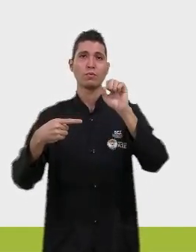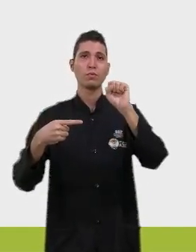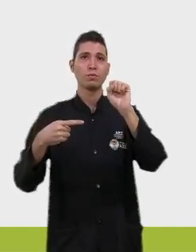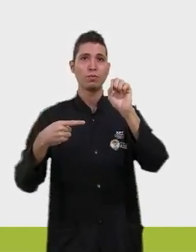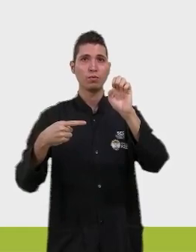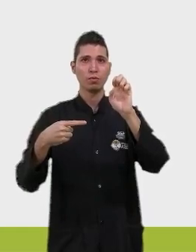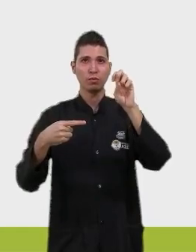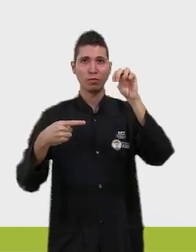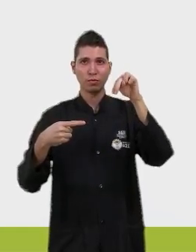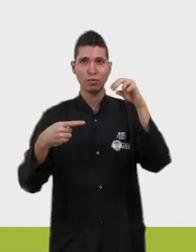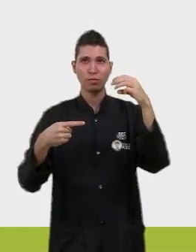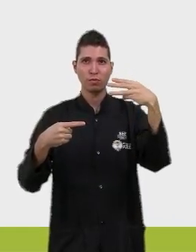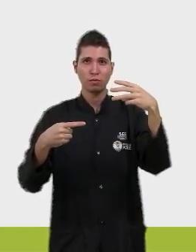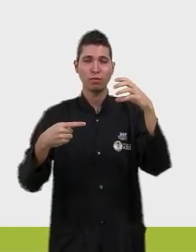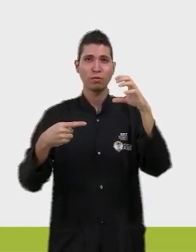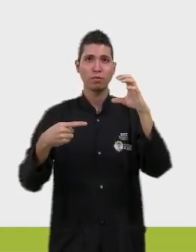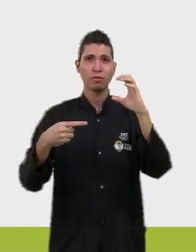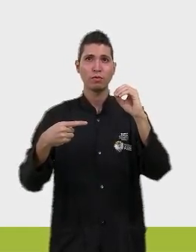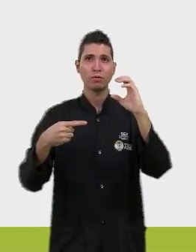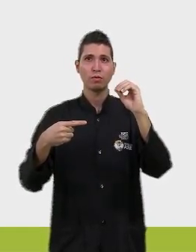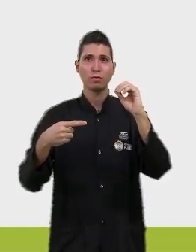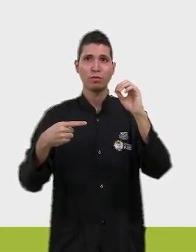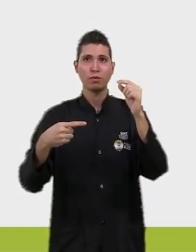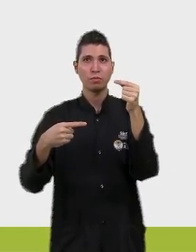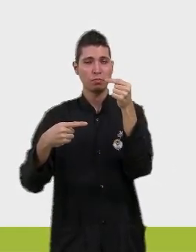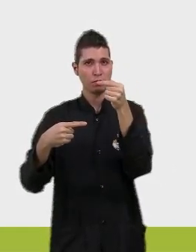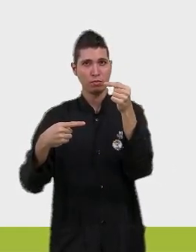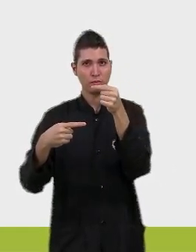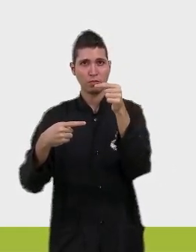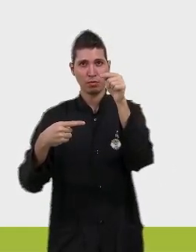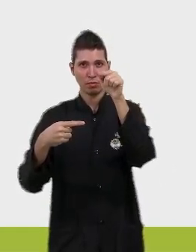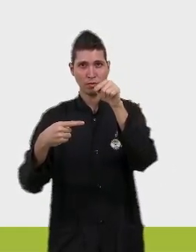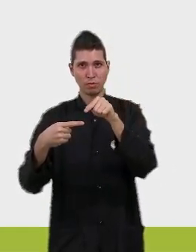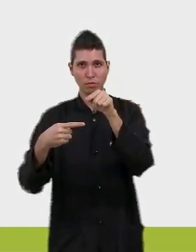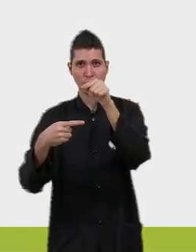300 graus é menos raiz de 3 sobre 2.